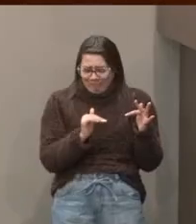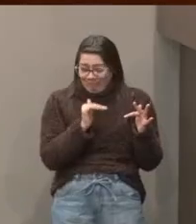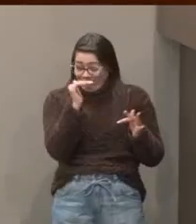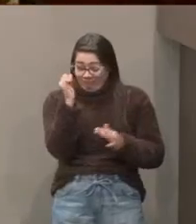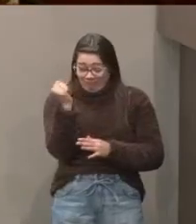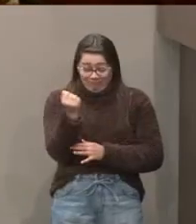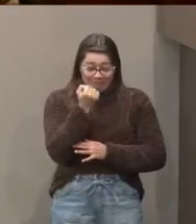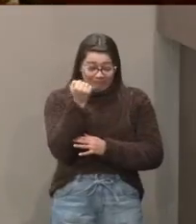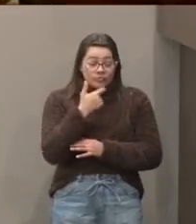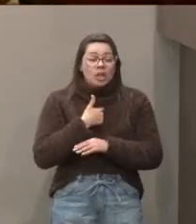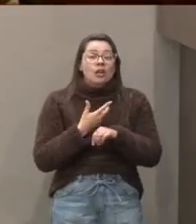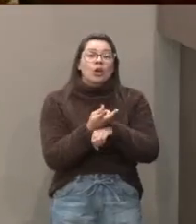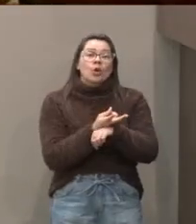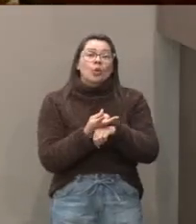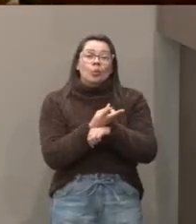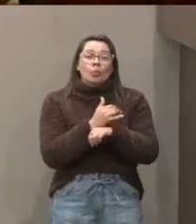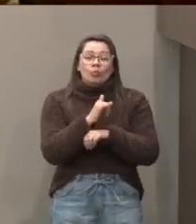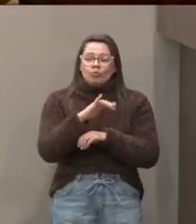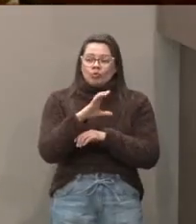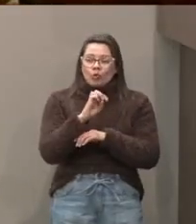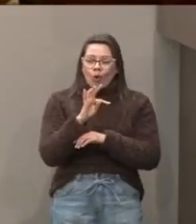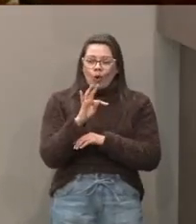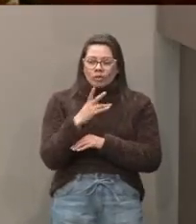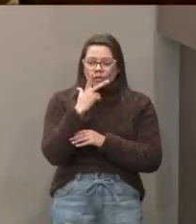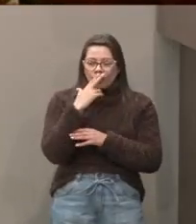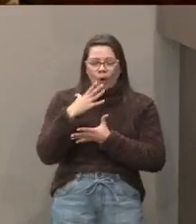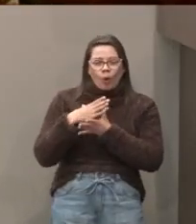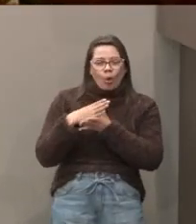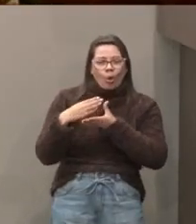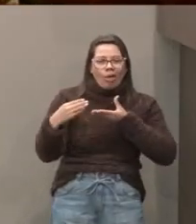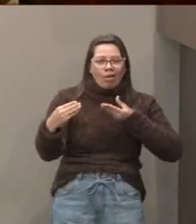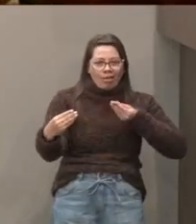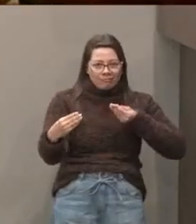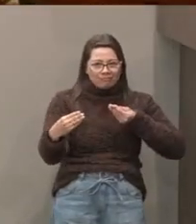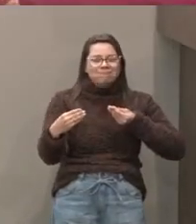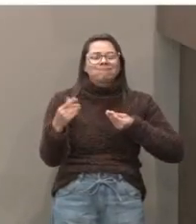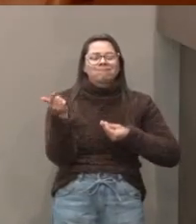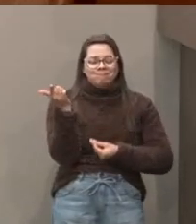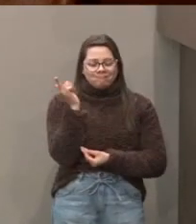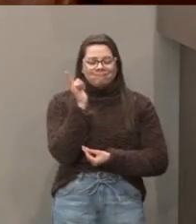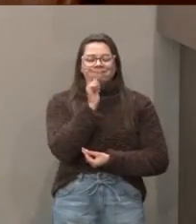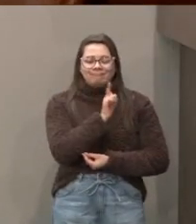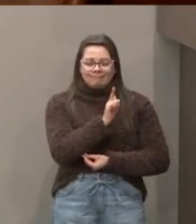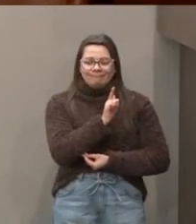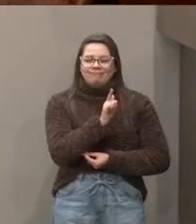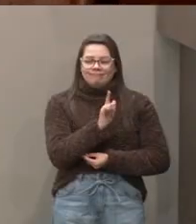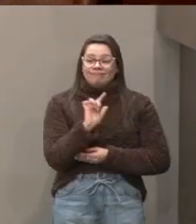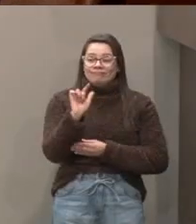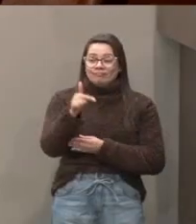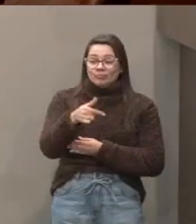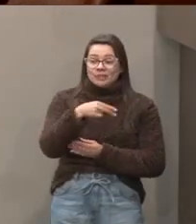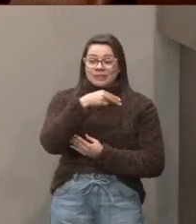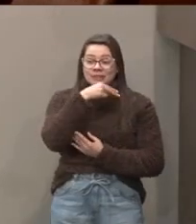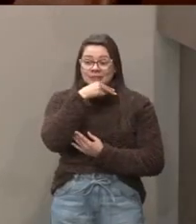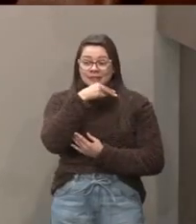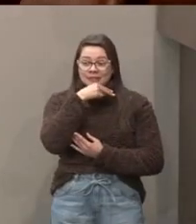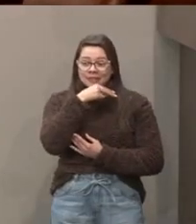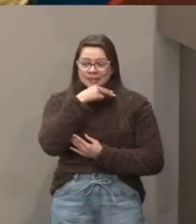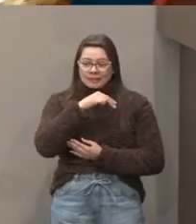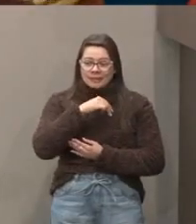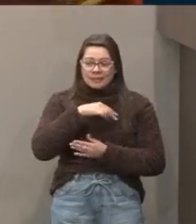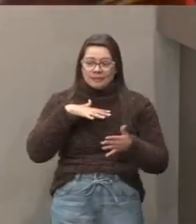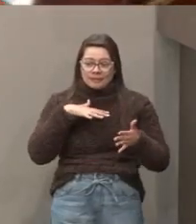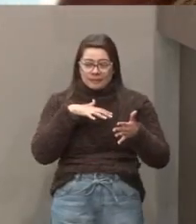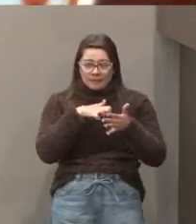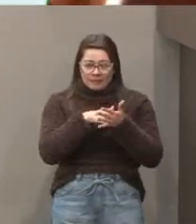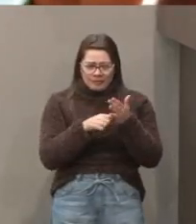procurei iote, a dor saiu como se tirasse realmente com a mão, né? E quando sua neta Verena sofreu uma